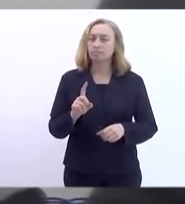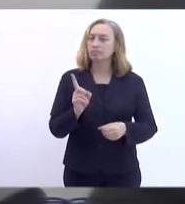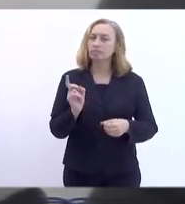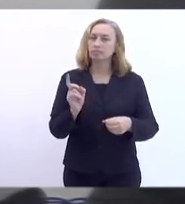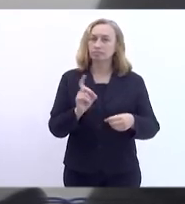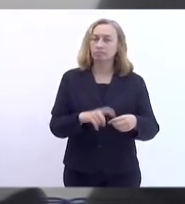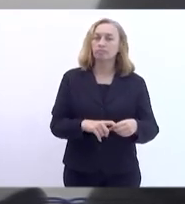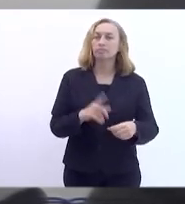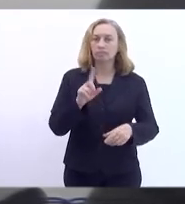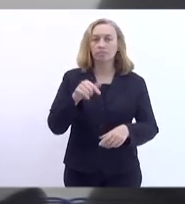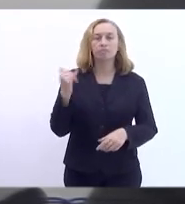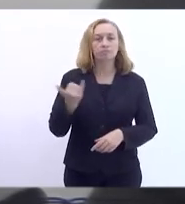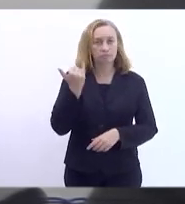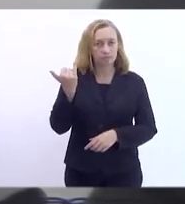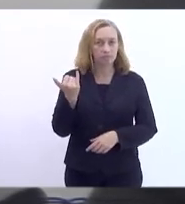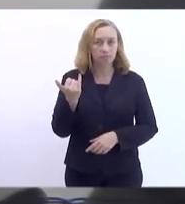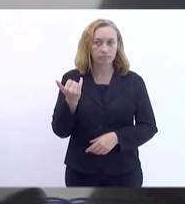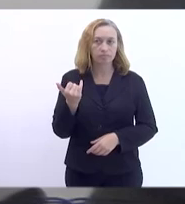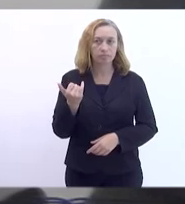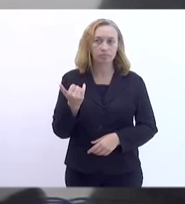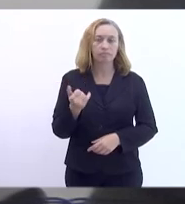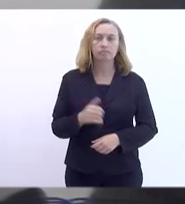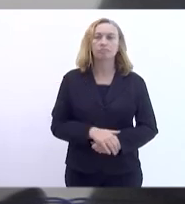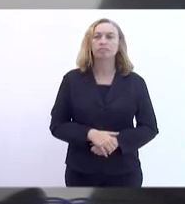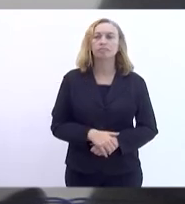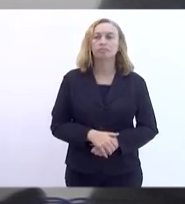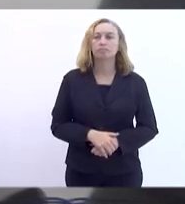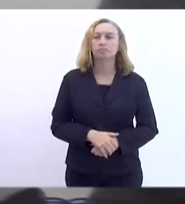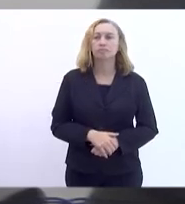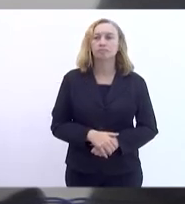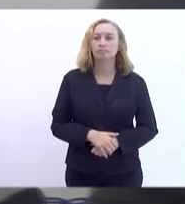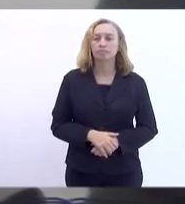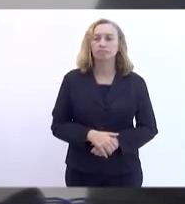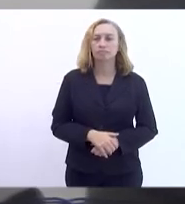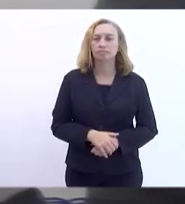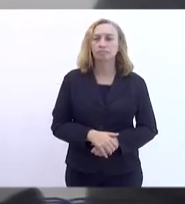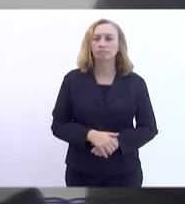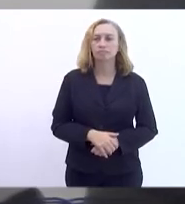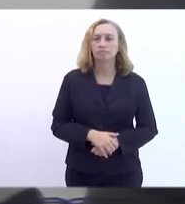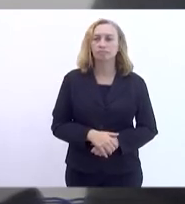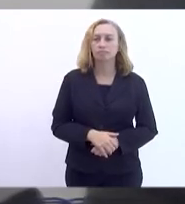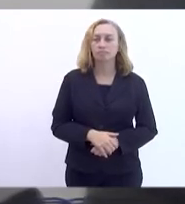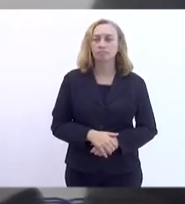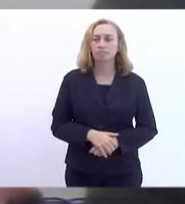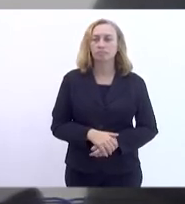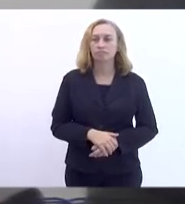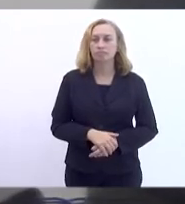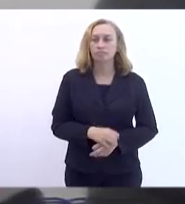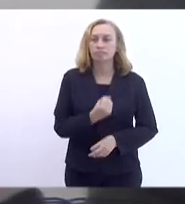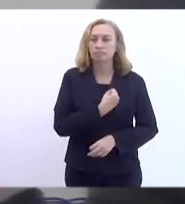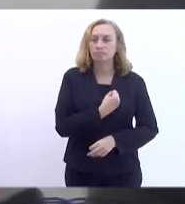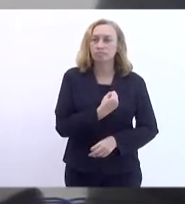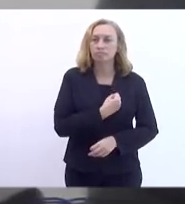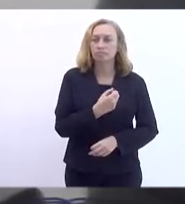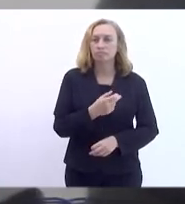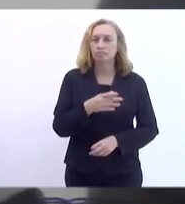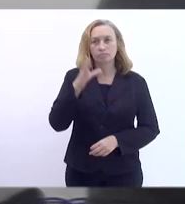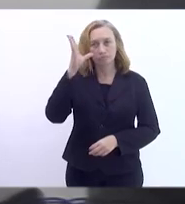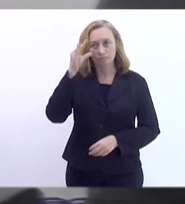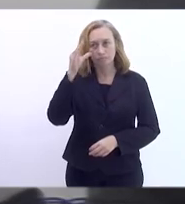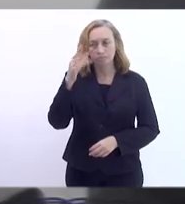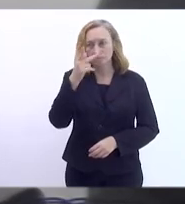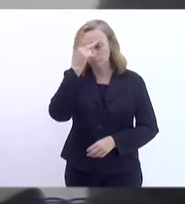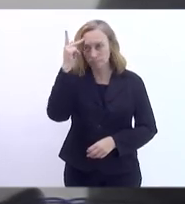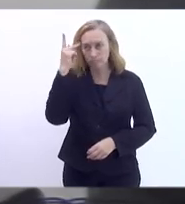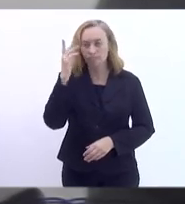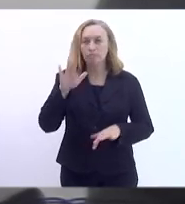foi importante que passamos até informação empíricas razoavelmente abalizado do número de interessados de